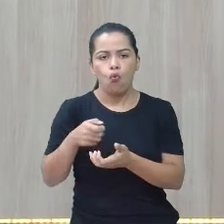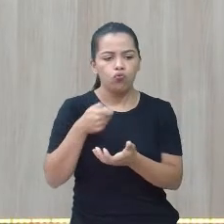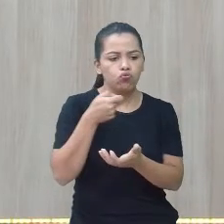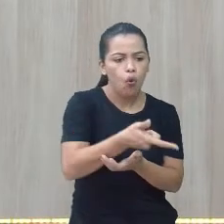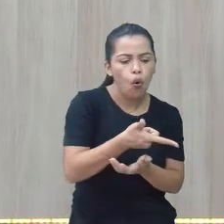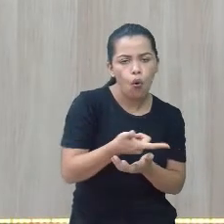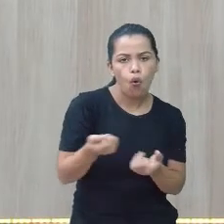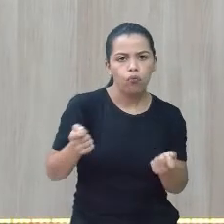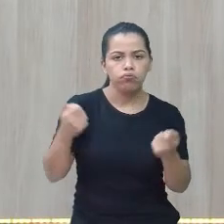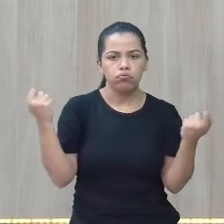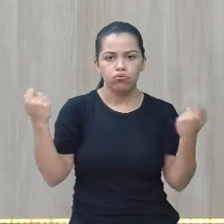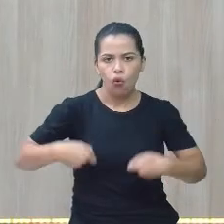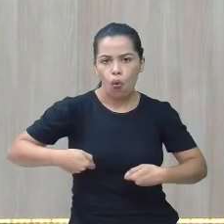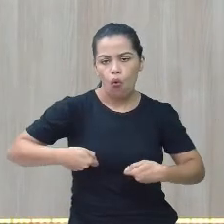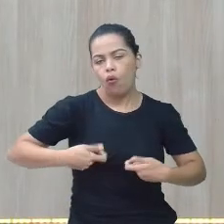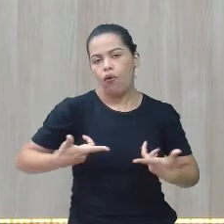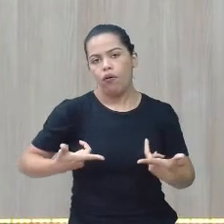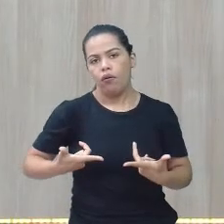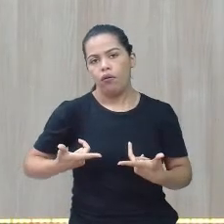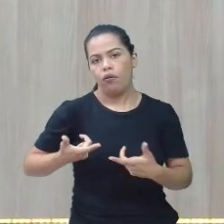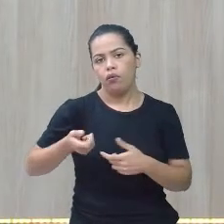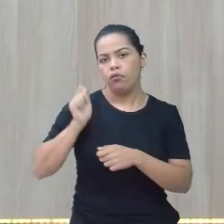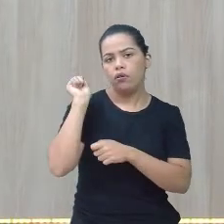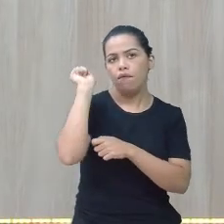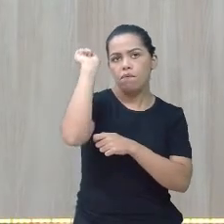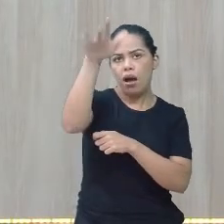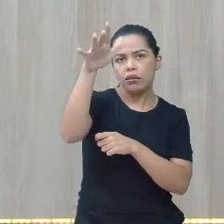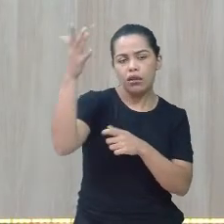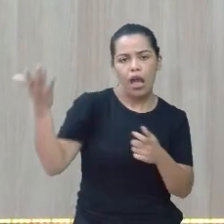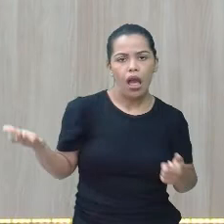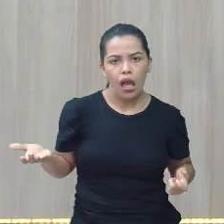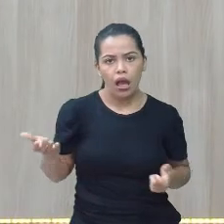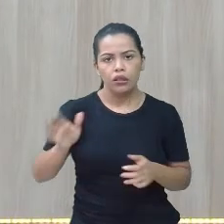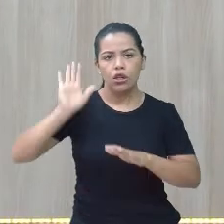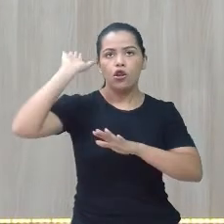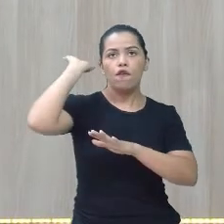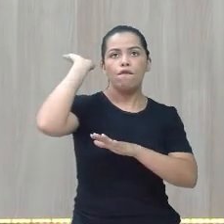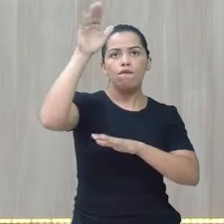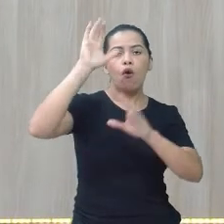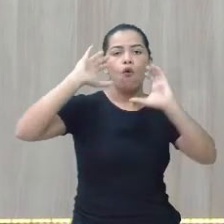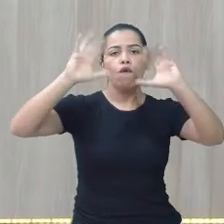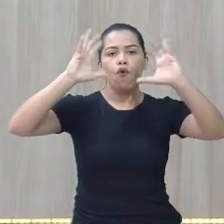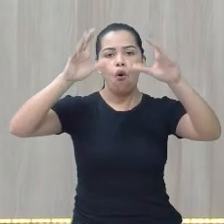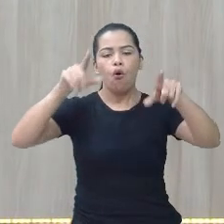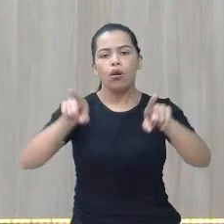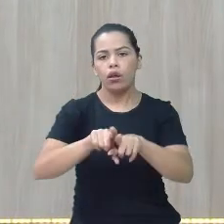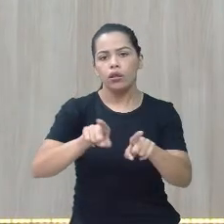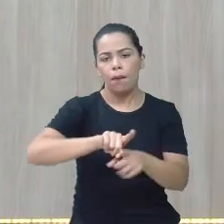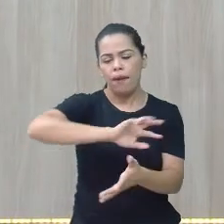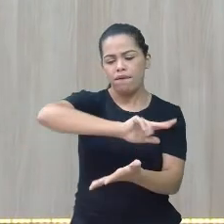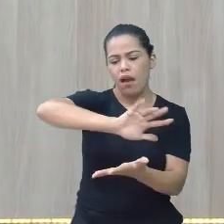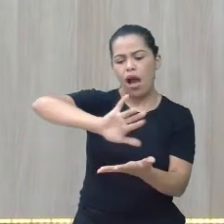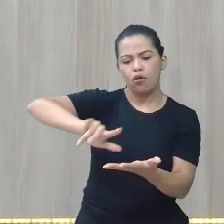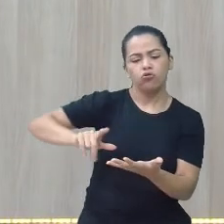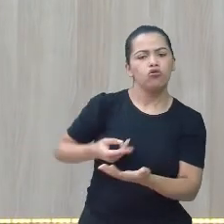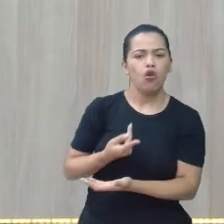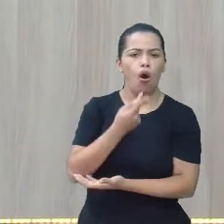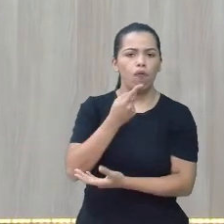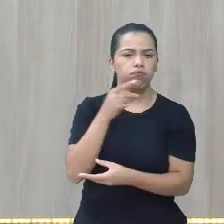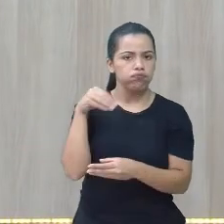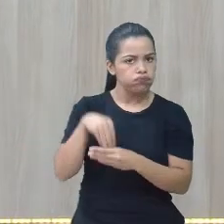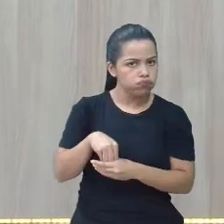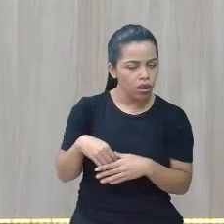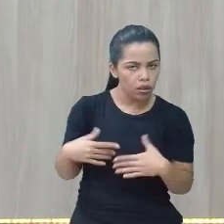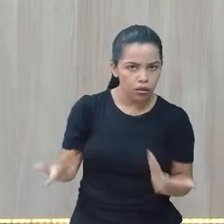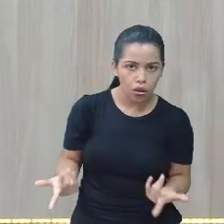jogos de maneira geral, de futebol, de vôlei, de basquete. Mas você vai perceber em algumas outras situações que a probabilidade